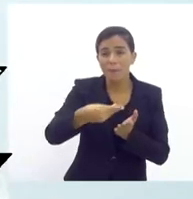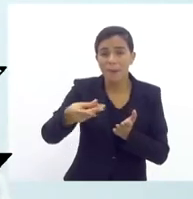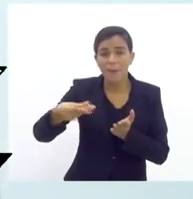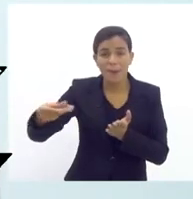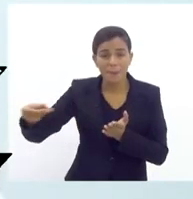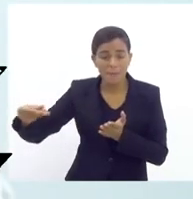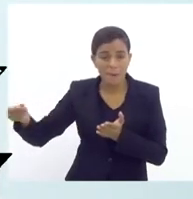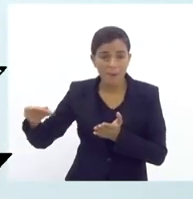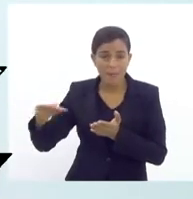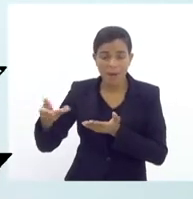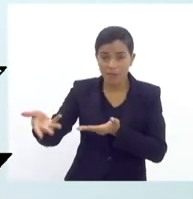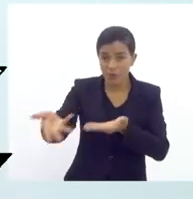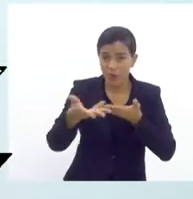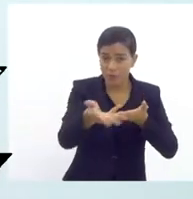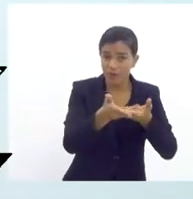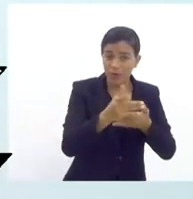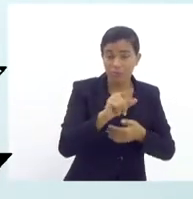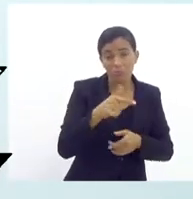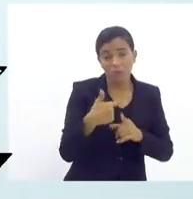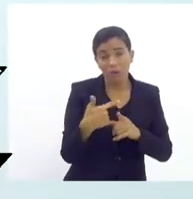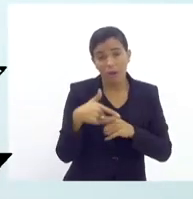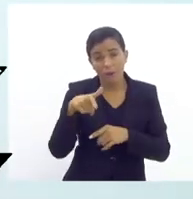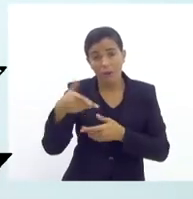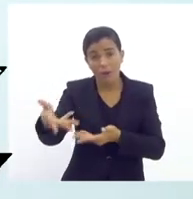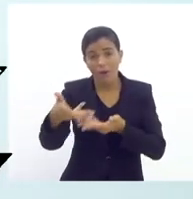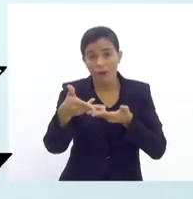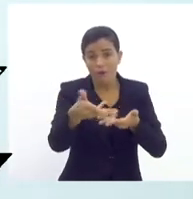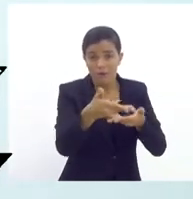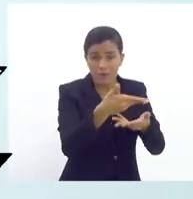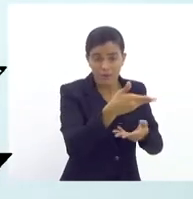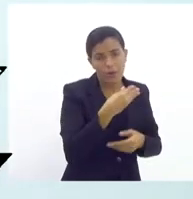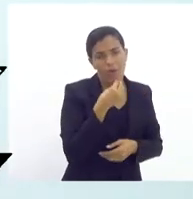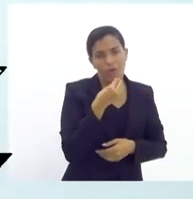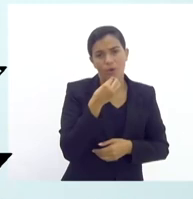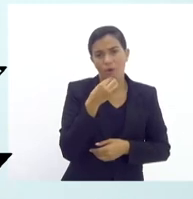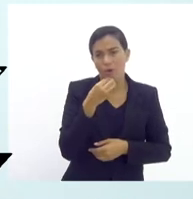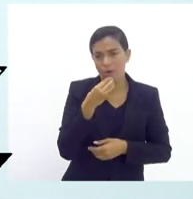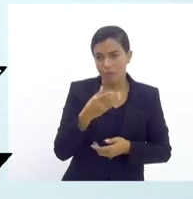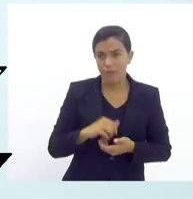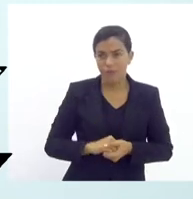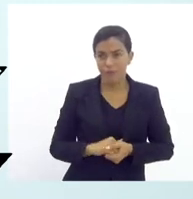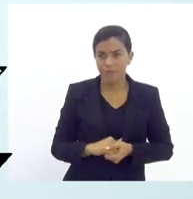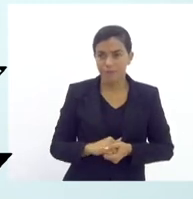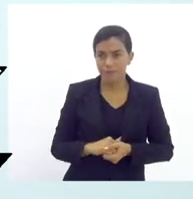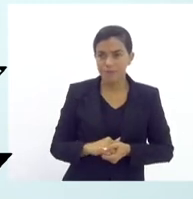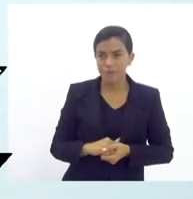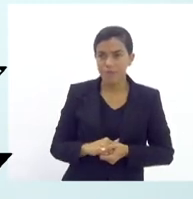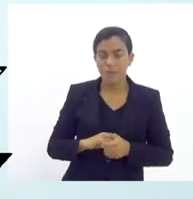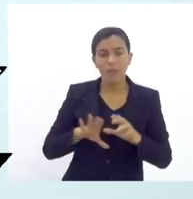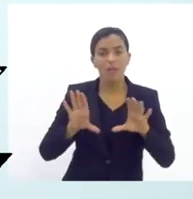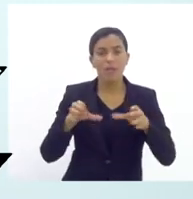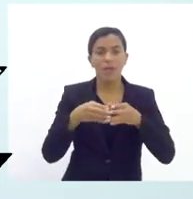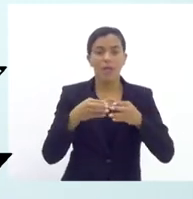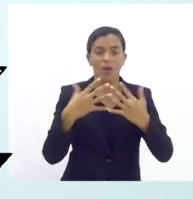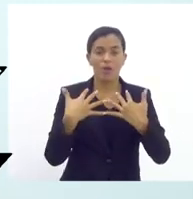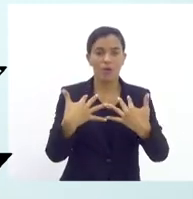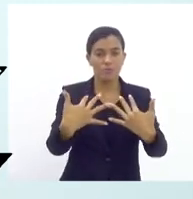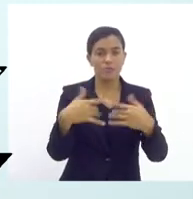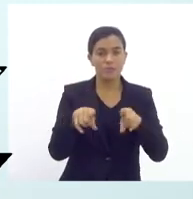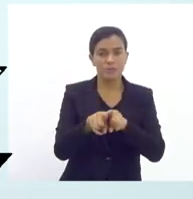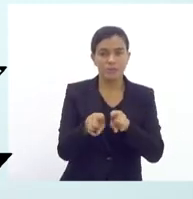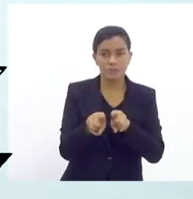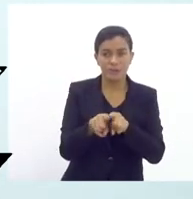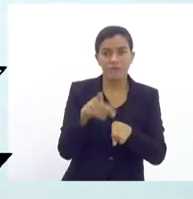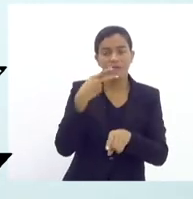para todos vocês que é uma convocação né e óbvio que que a comissão também vai